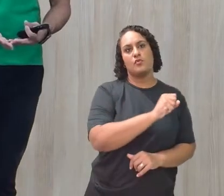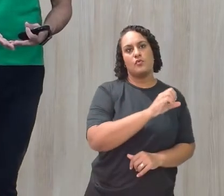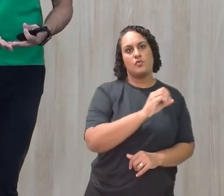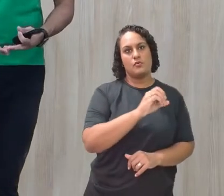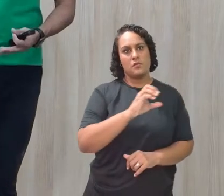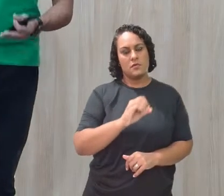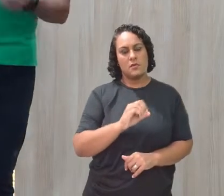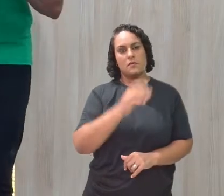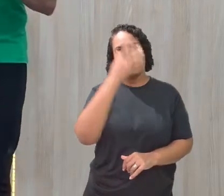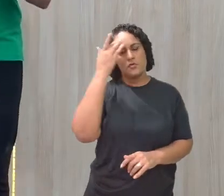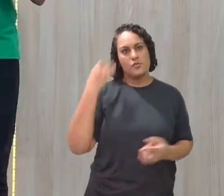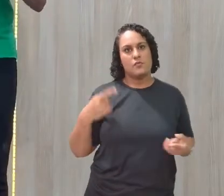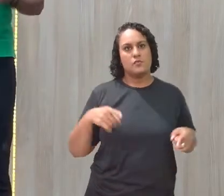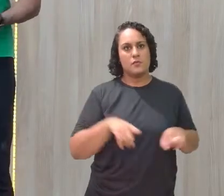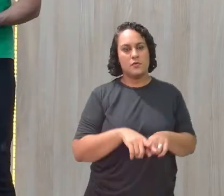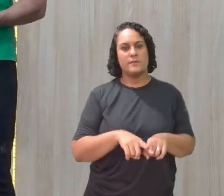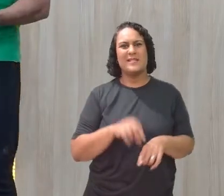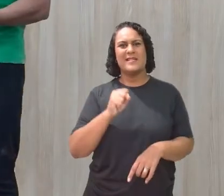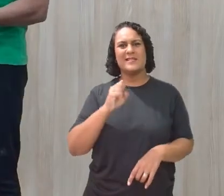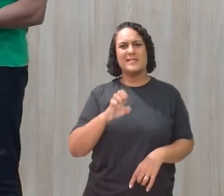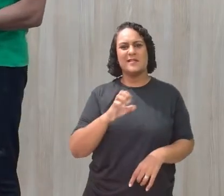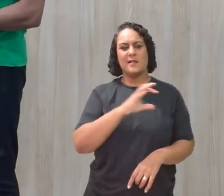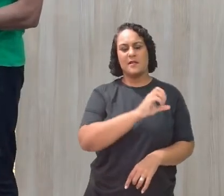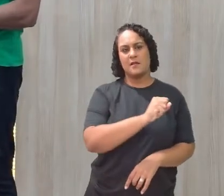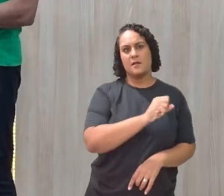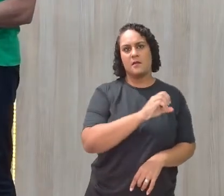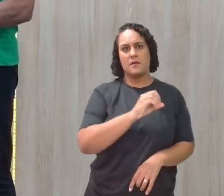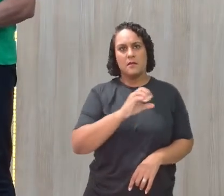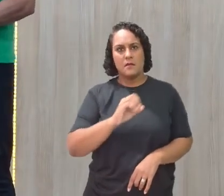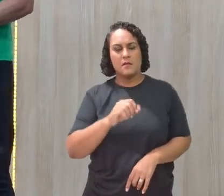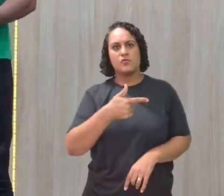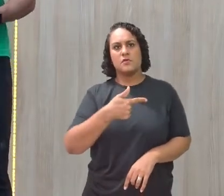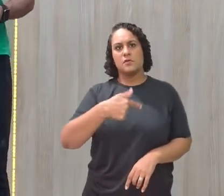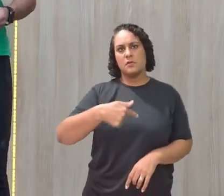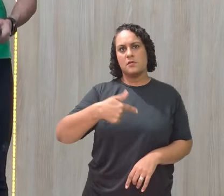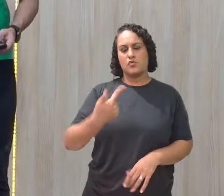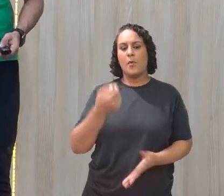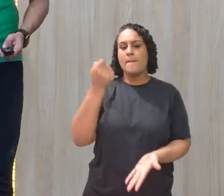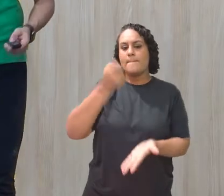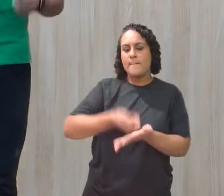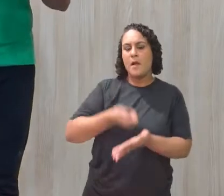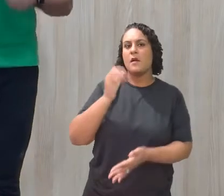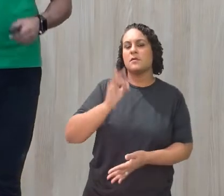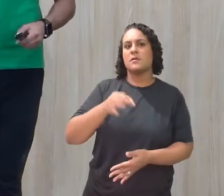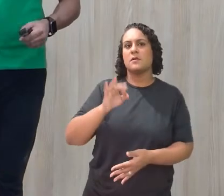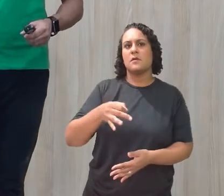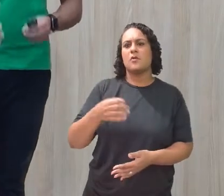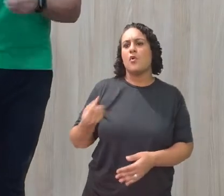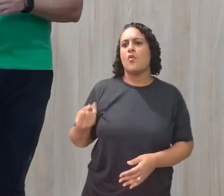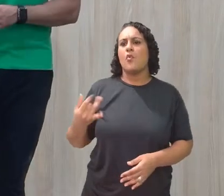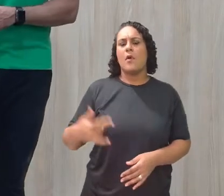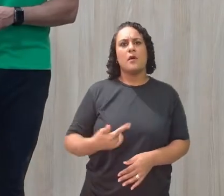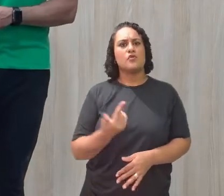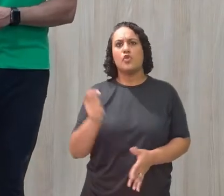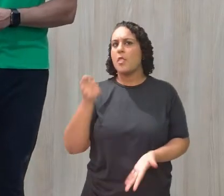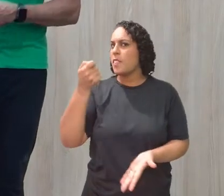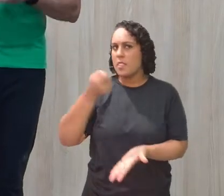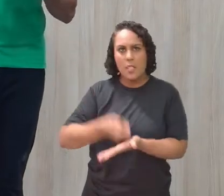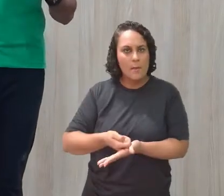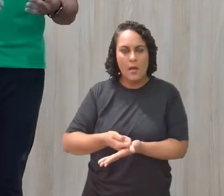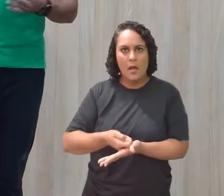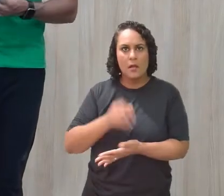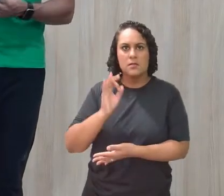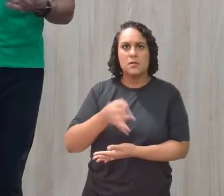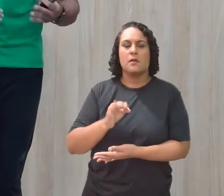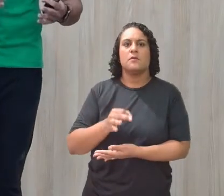total. Se dos 800, 272 estão pagando em dia, quantos não estão pagando em dia? É